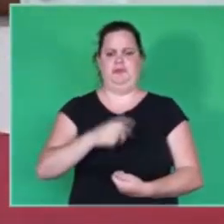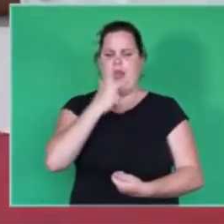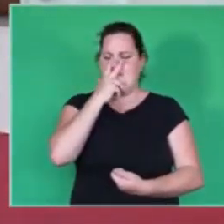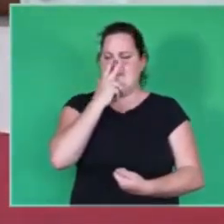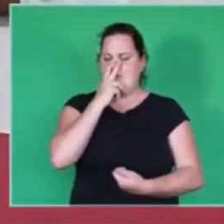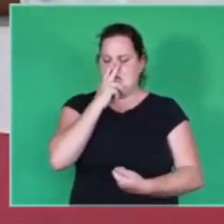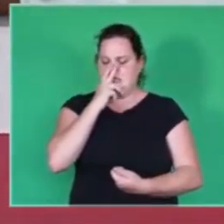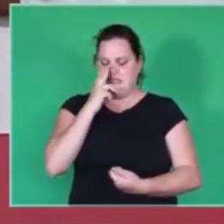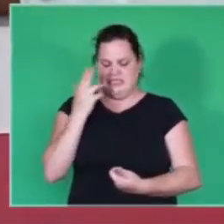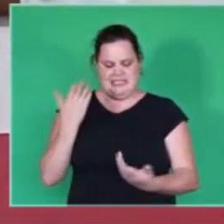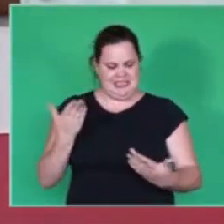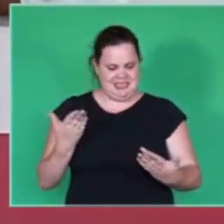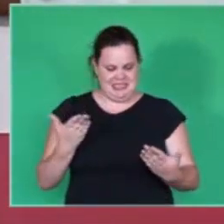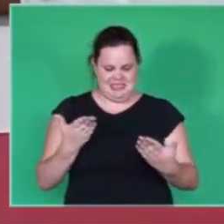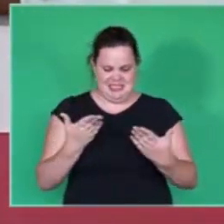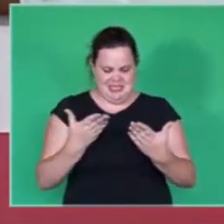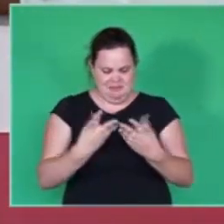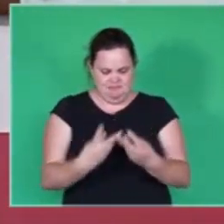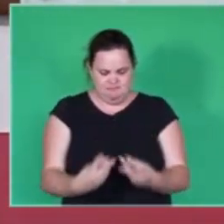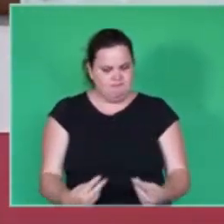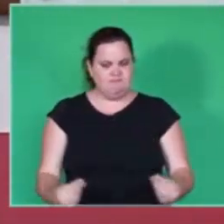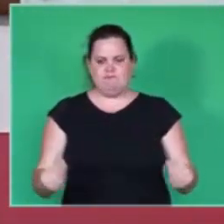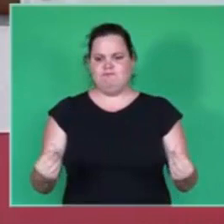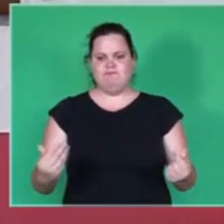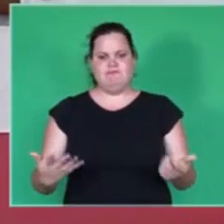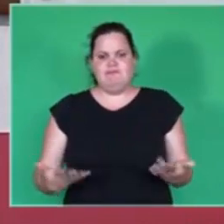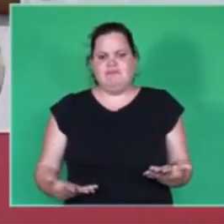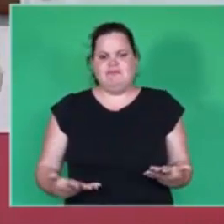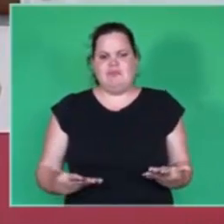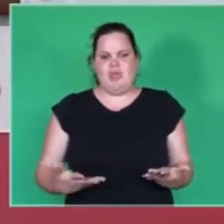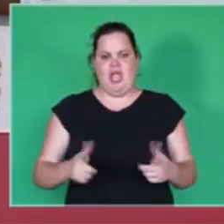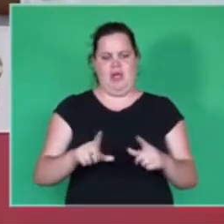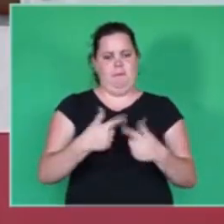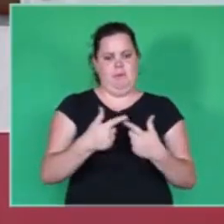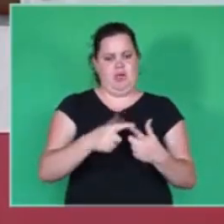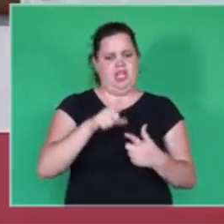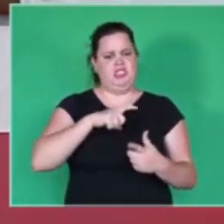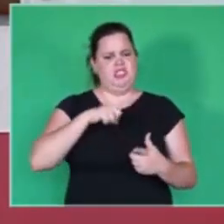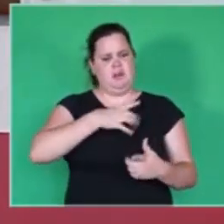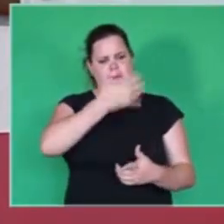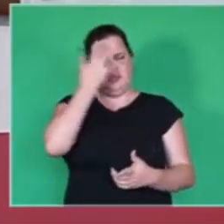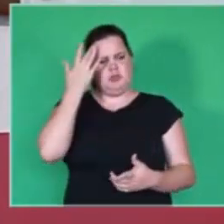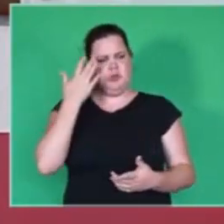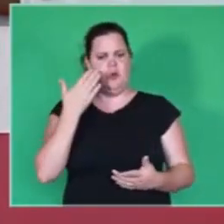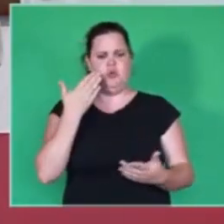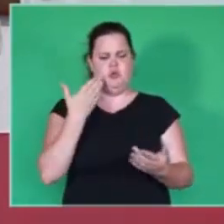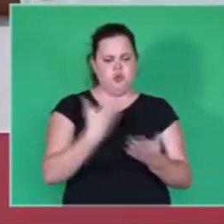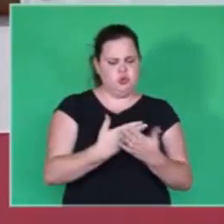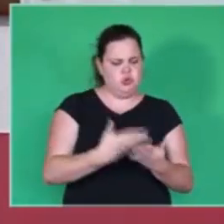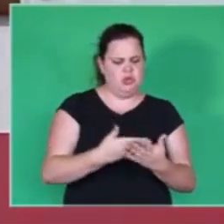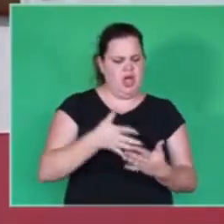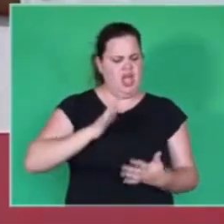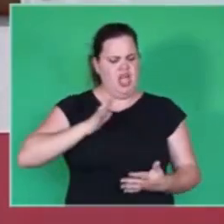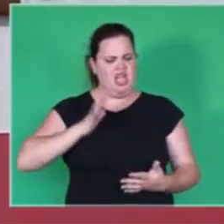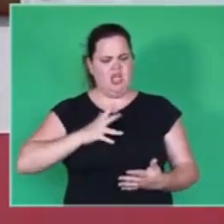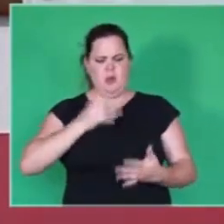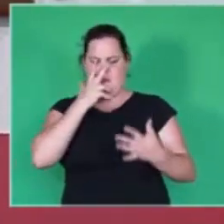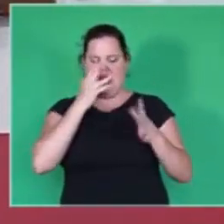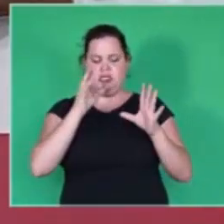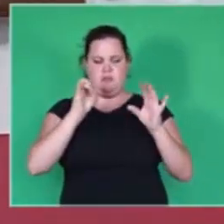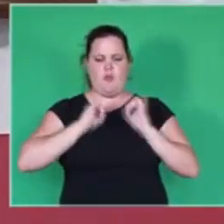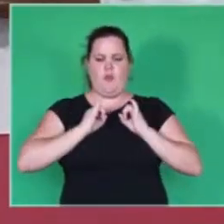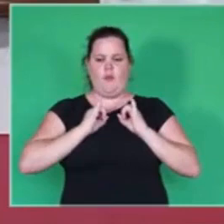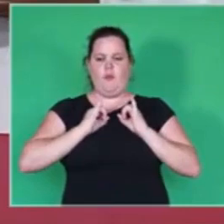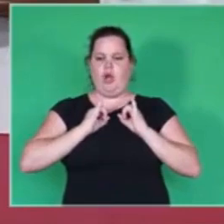vazio. Os comerciantes, aqueles que estavam mais ricos, estudiosos e tal, estavam sem ter o que fazer. Ela ficou com medo. O que ela